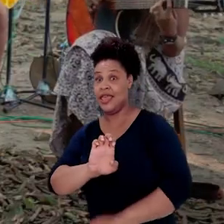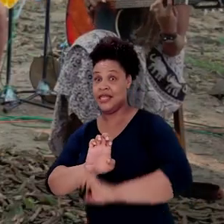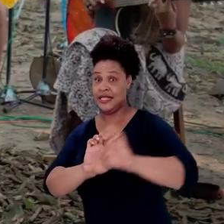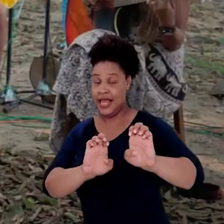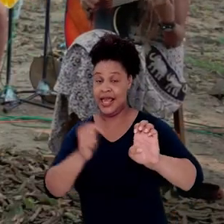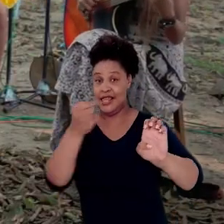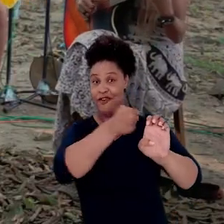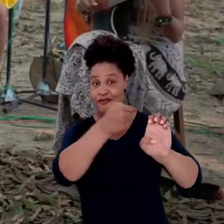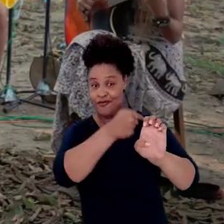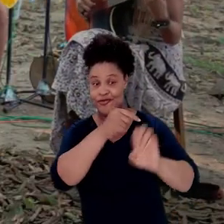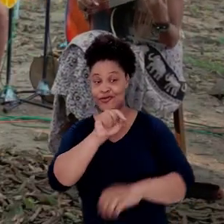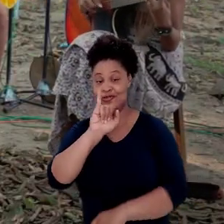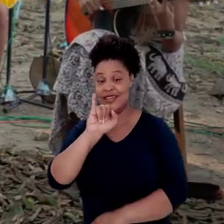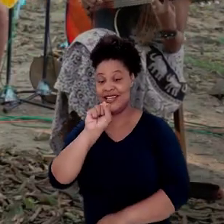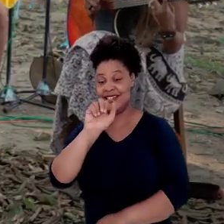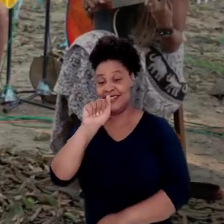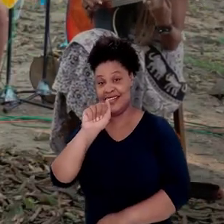E à minha esquerda, ao fundo,